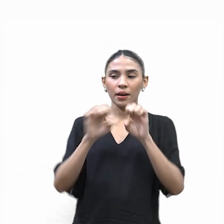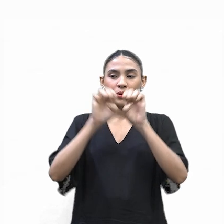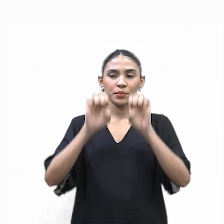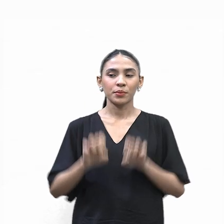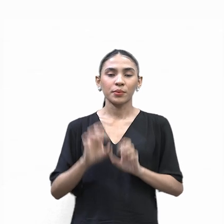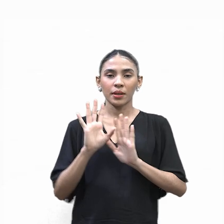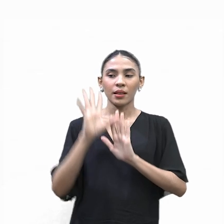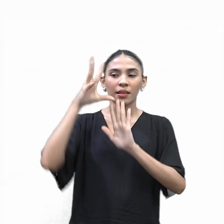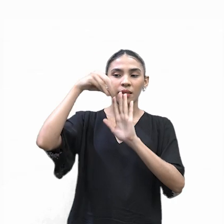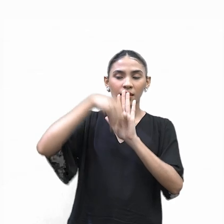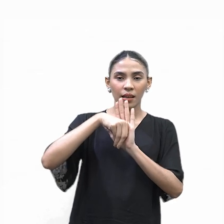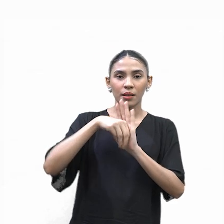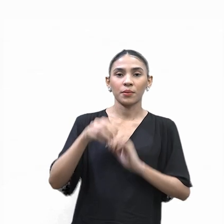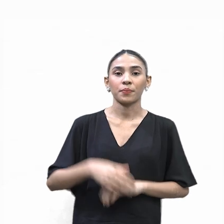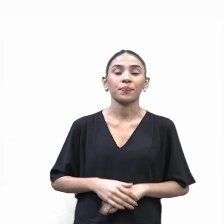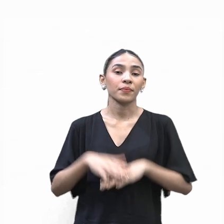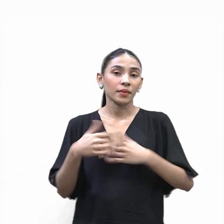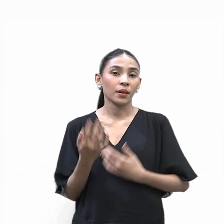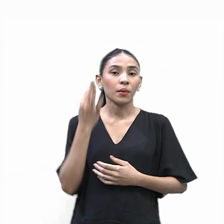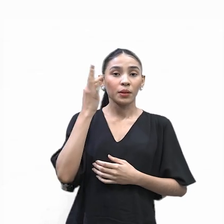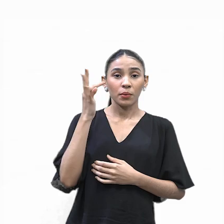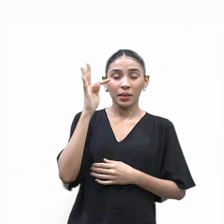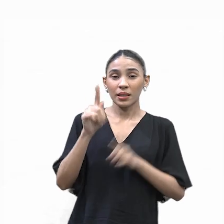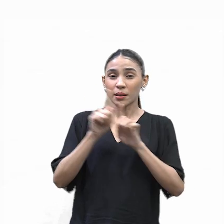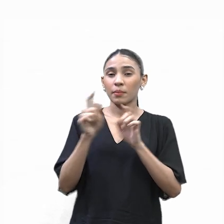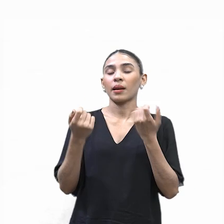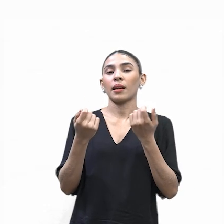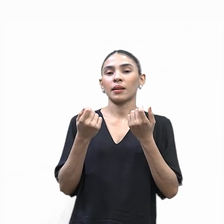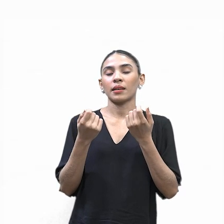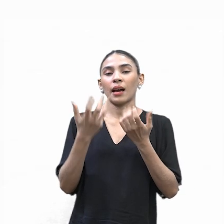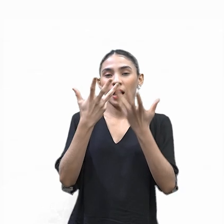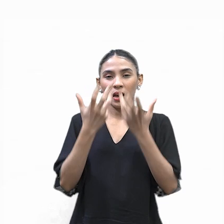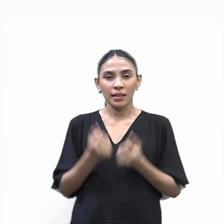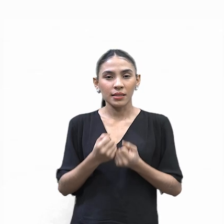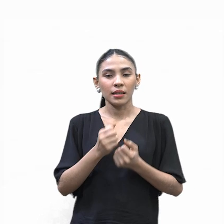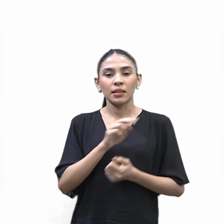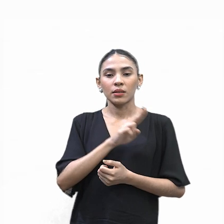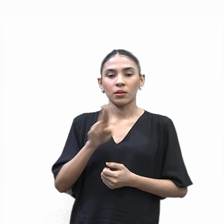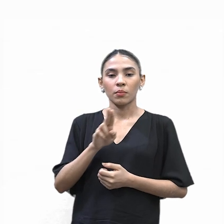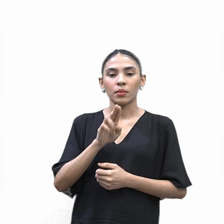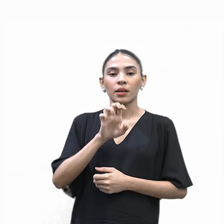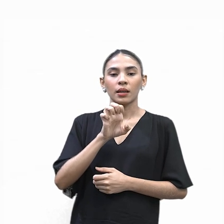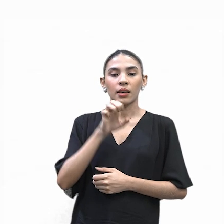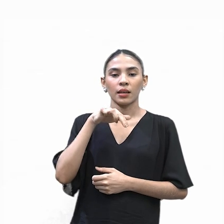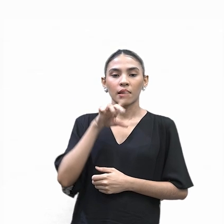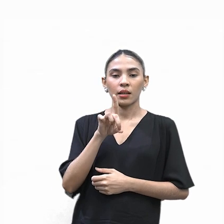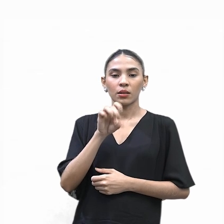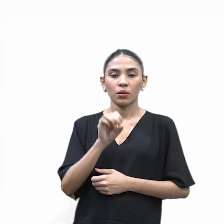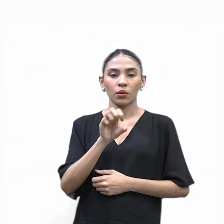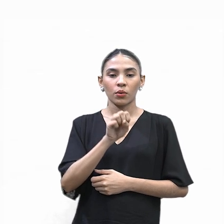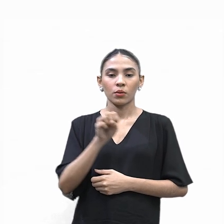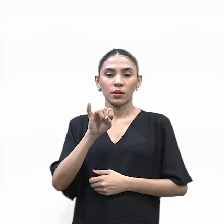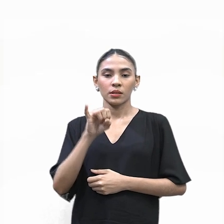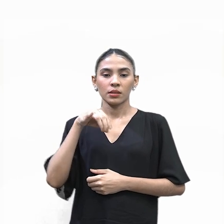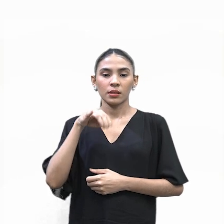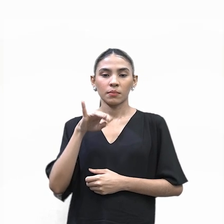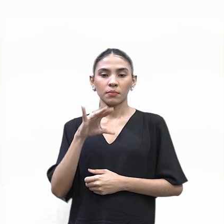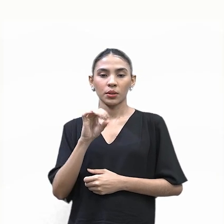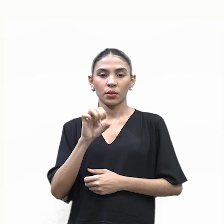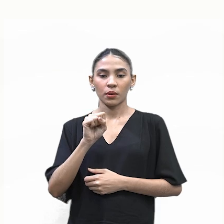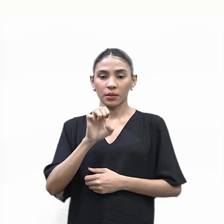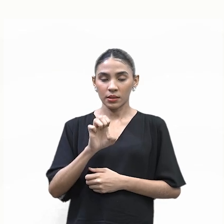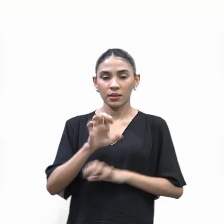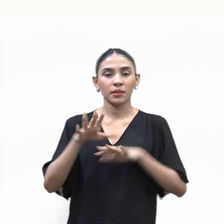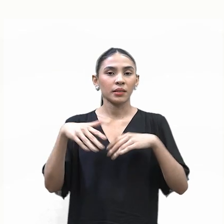eucarióticas atualmente. Essa teoria aí é defendida como a teoria da endossimbiose. Então, como que a gente chama a teoria